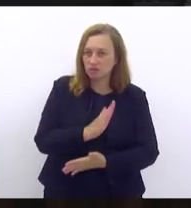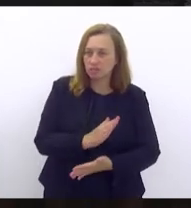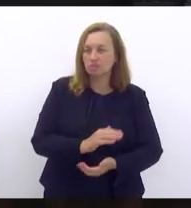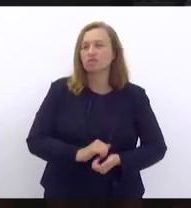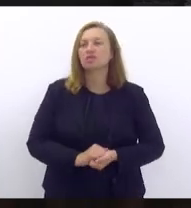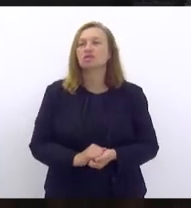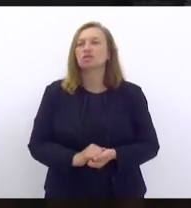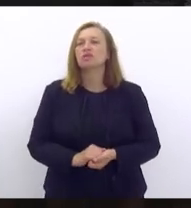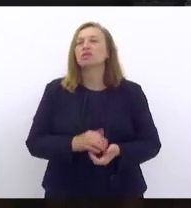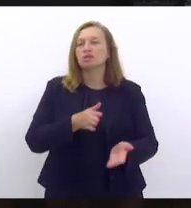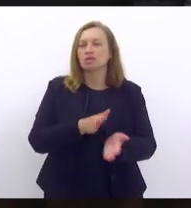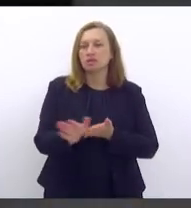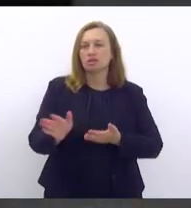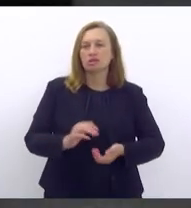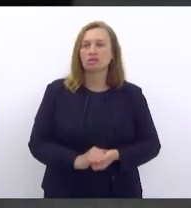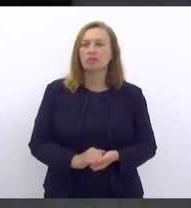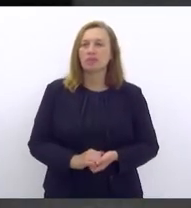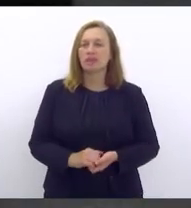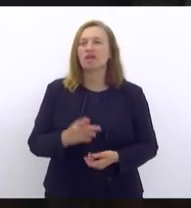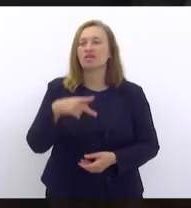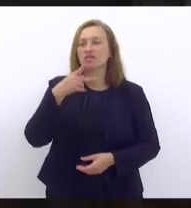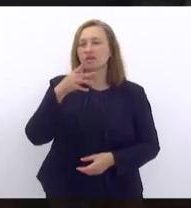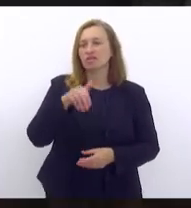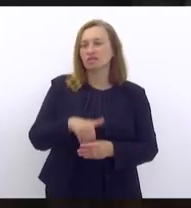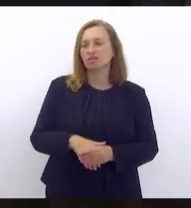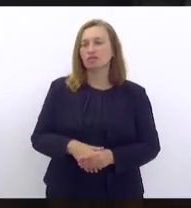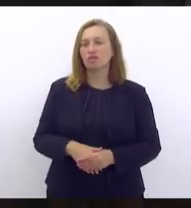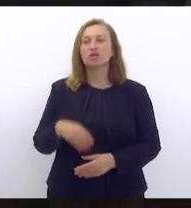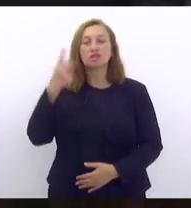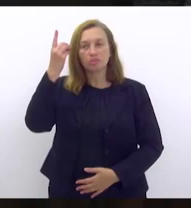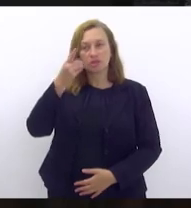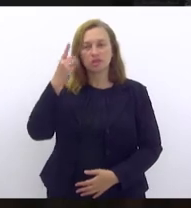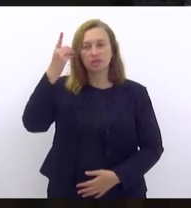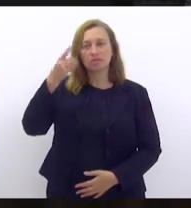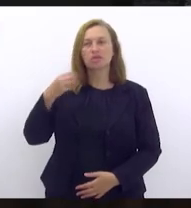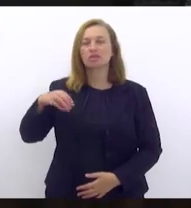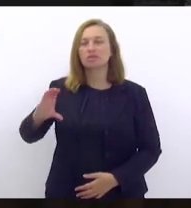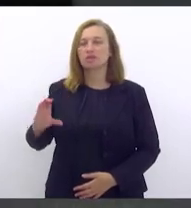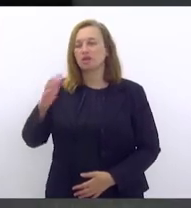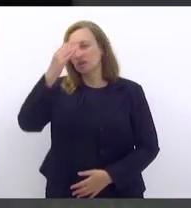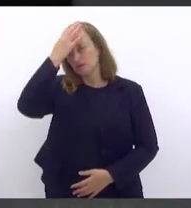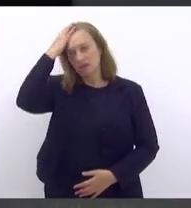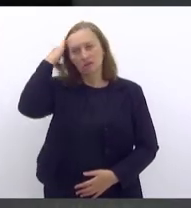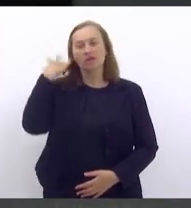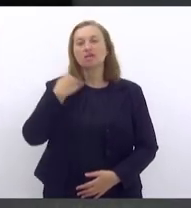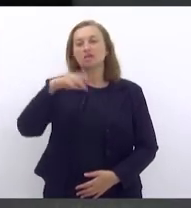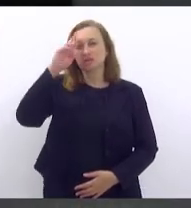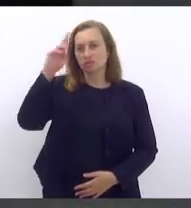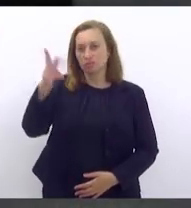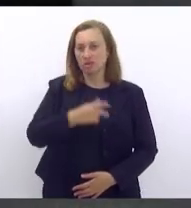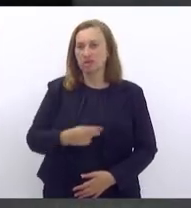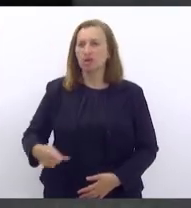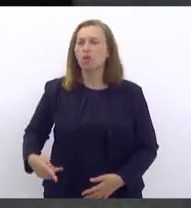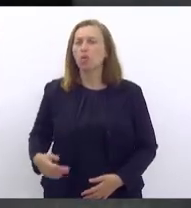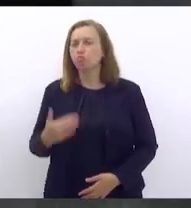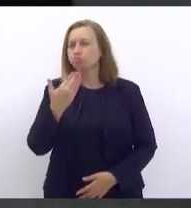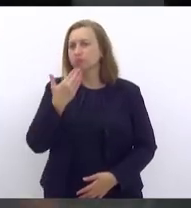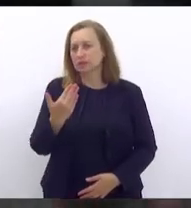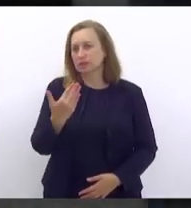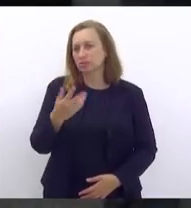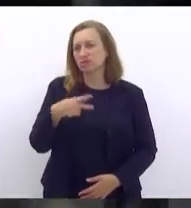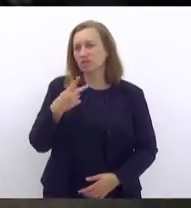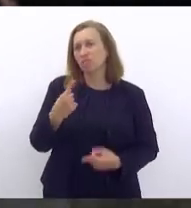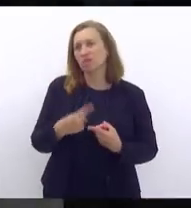Aprovado, vai autógrafo. Para a declaração. Para a declaração de voto, deputado Carlos Mink. Senhor presidente, eu pedi para declarar,